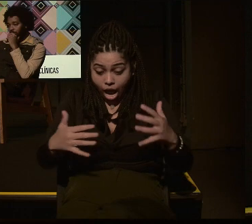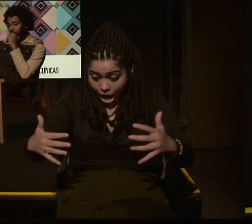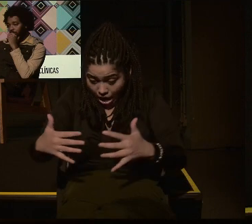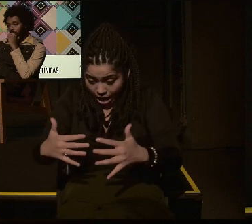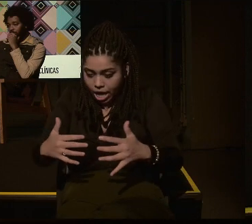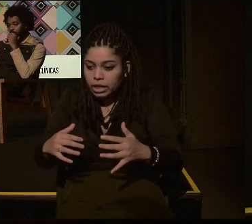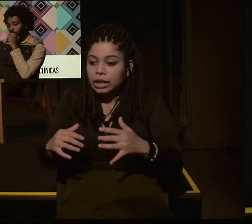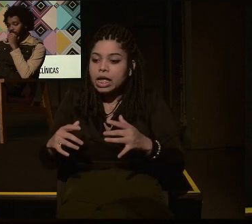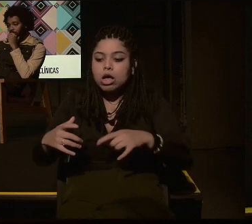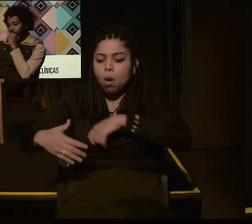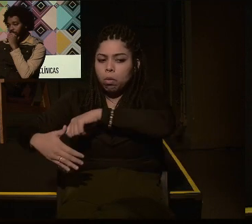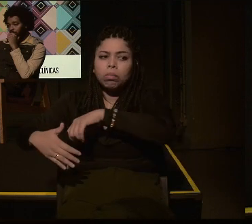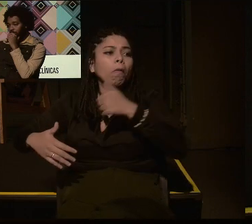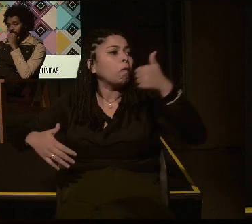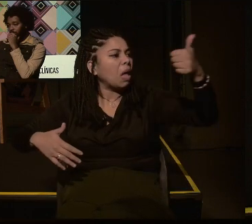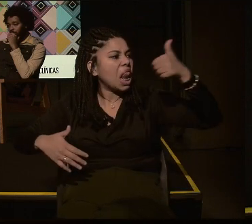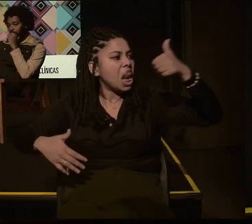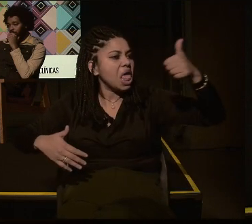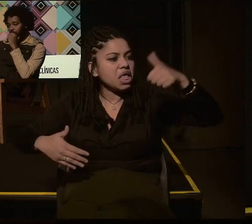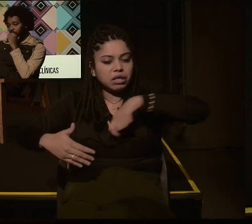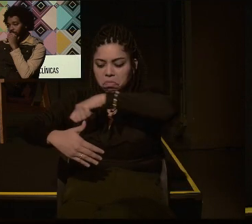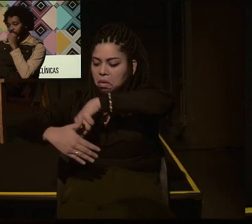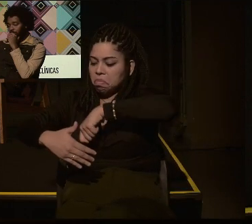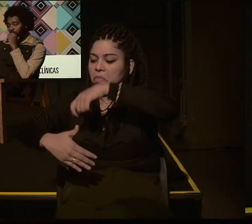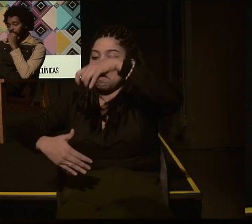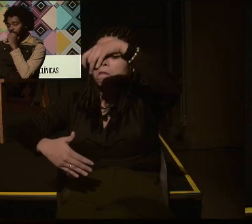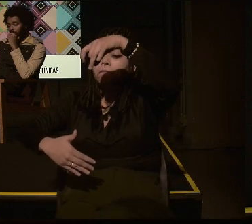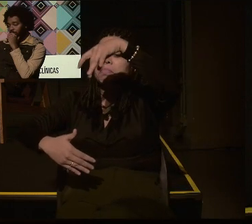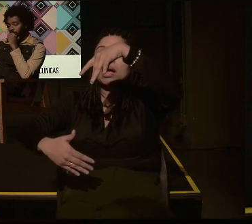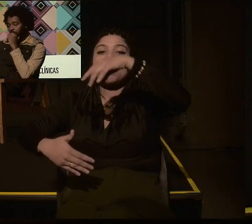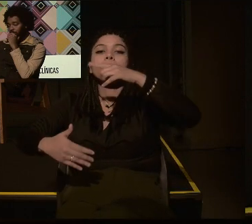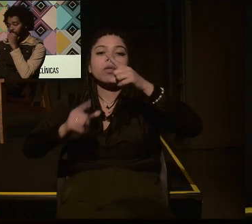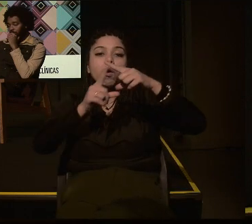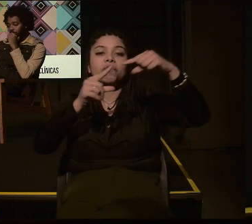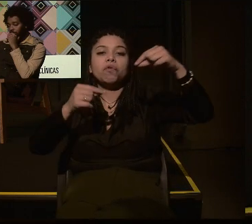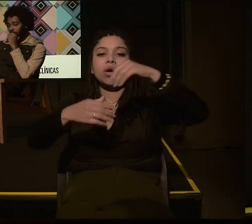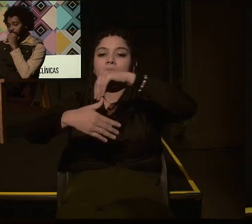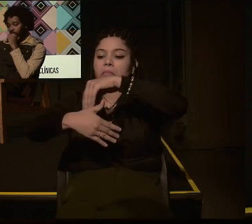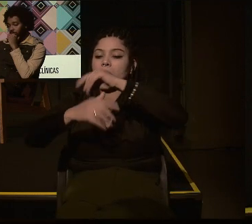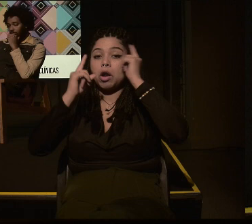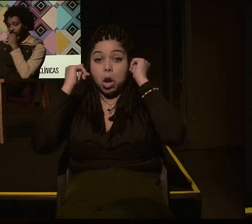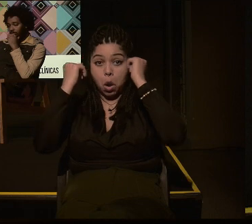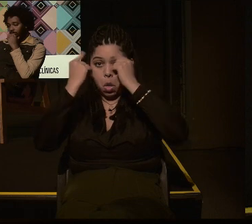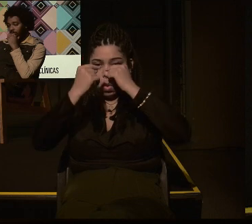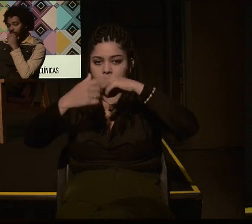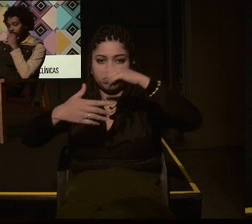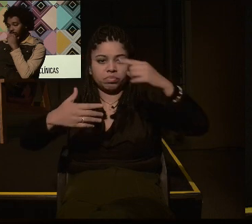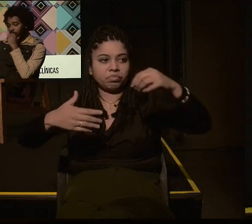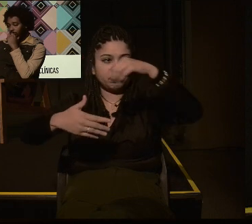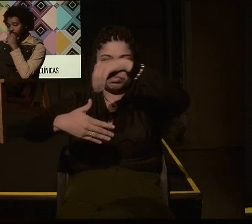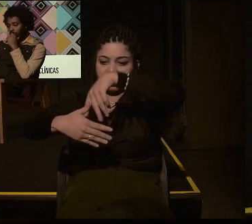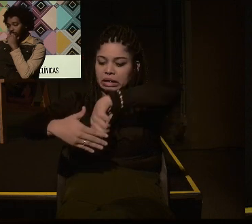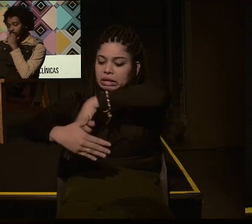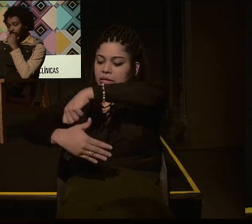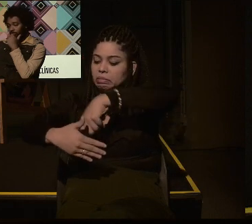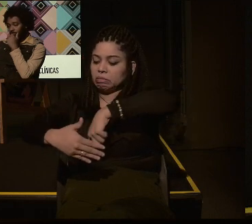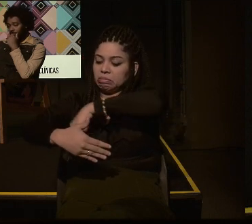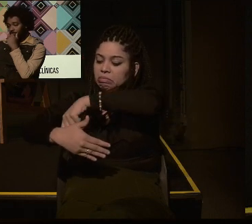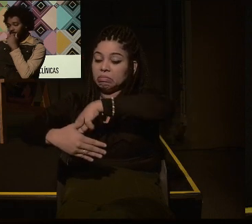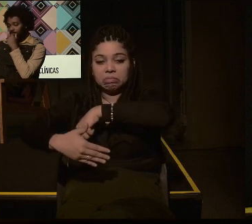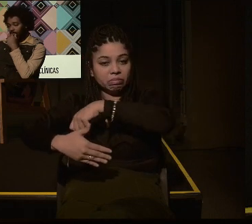louro tá soltando o seu cheiro, entendeu? O aroma. A folha de louro está ali cumprindo a sua